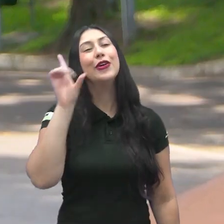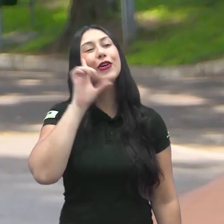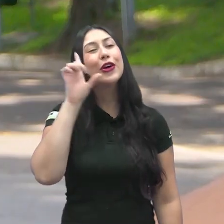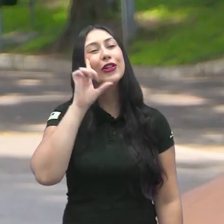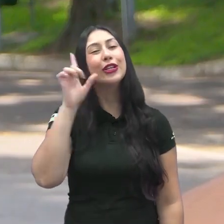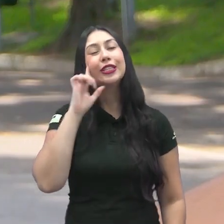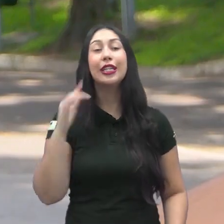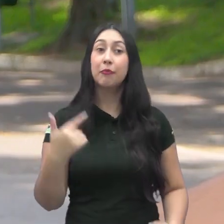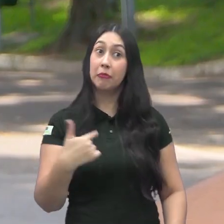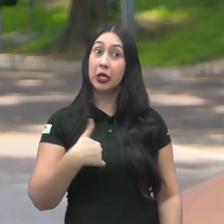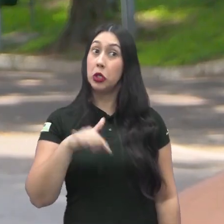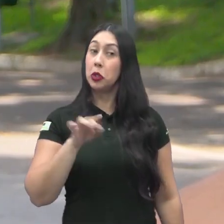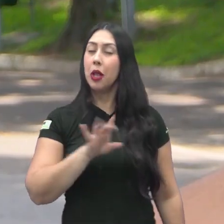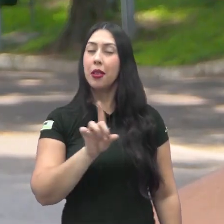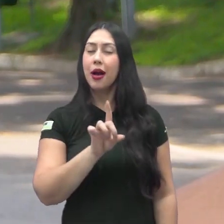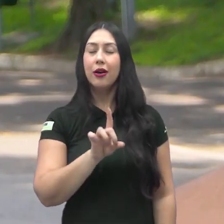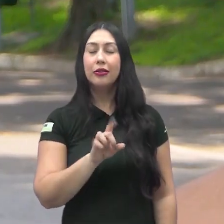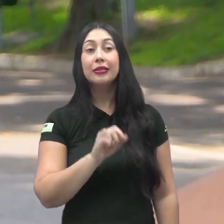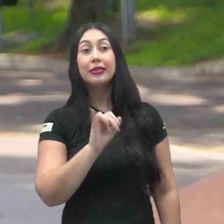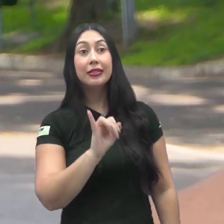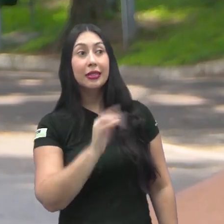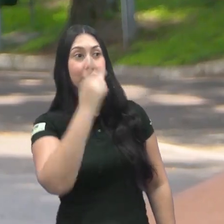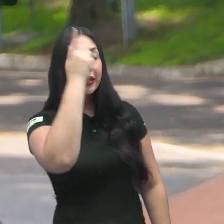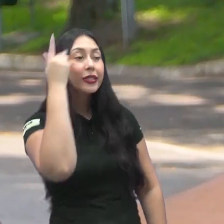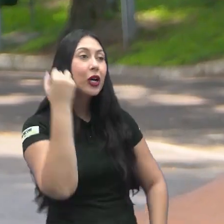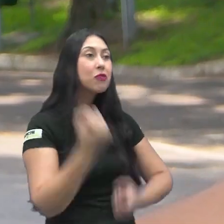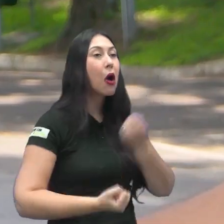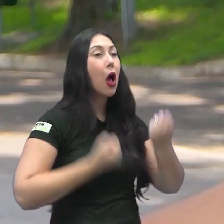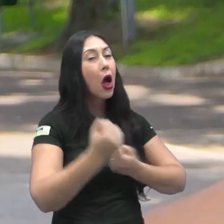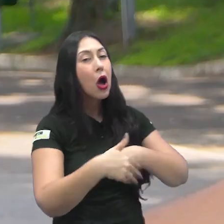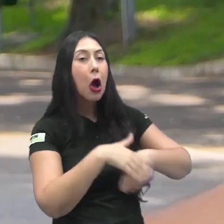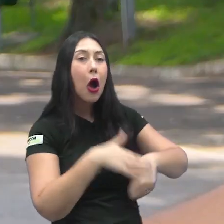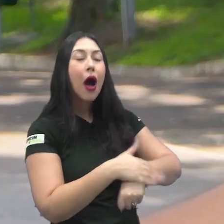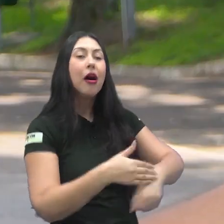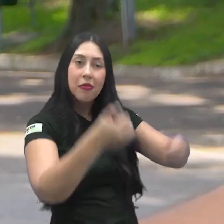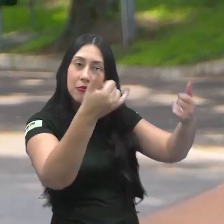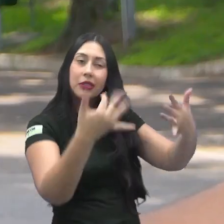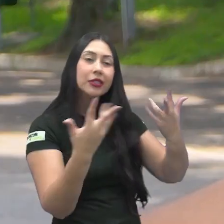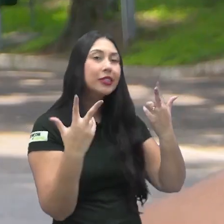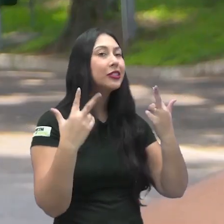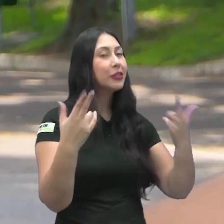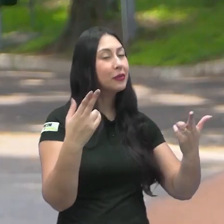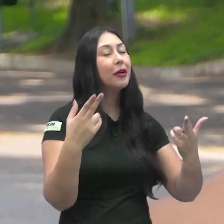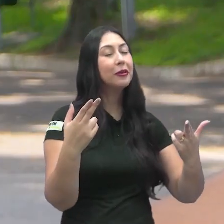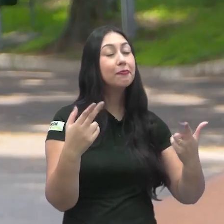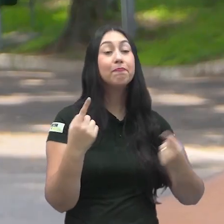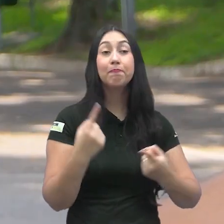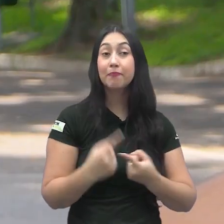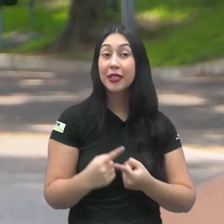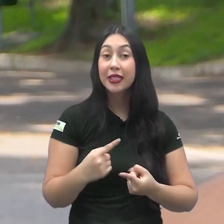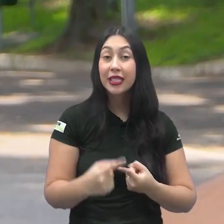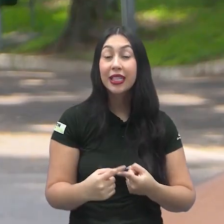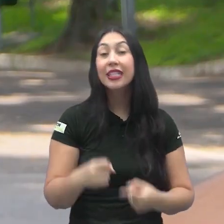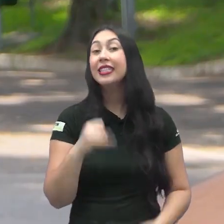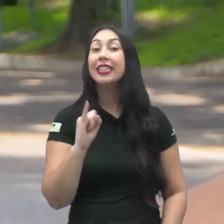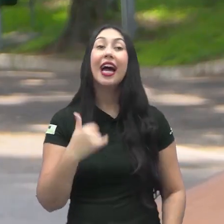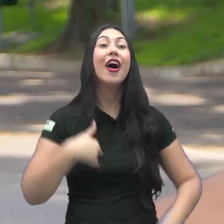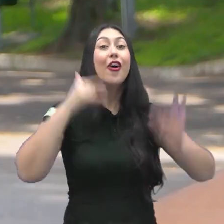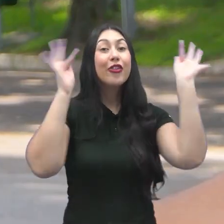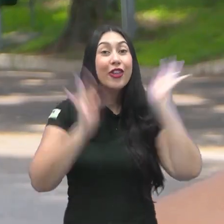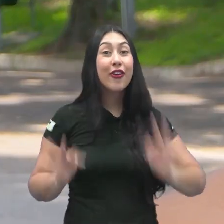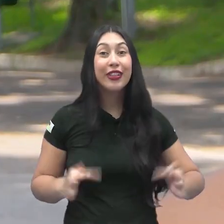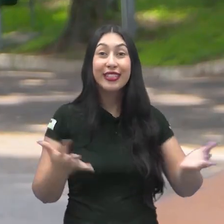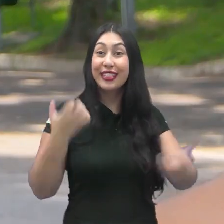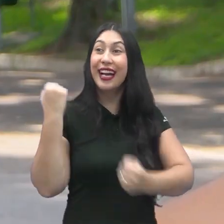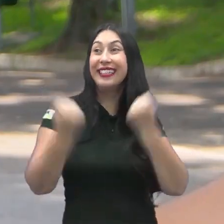os dias. Então, não só a minha, qualquer corredor que você conversar, ele vai falar isso para você. Né? Porque assim, se eu